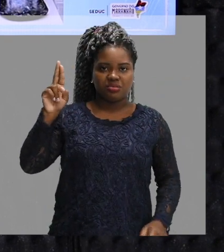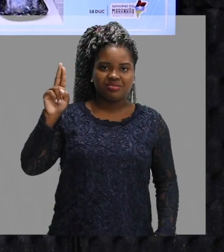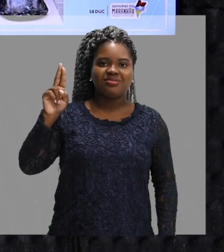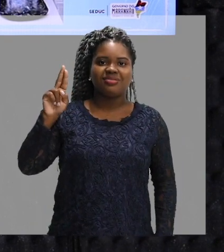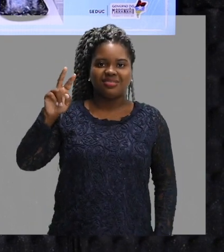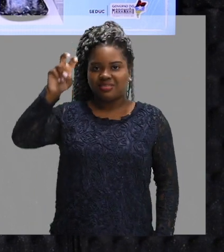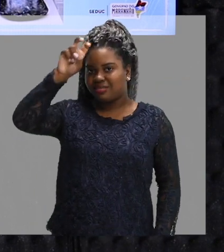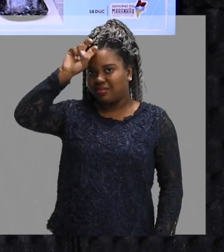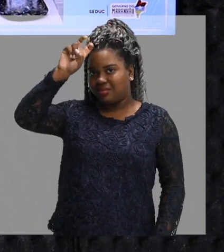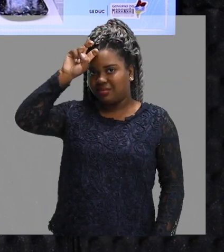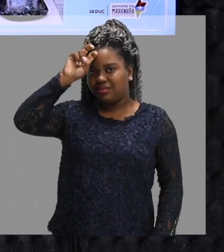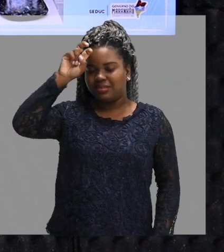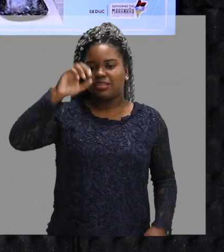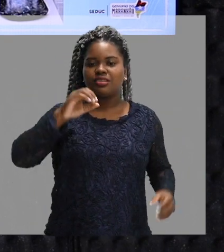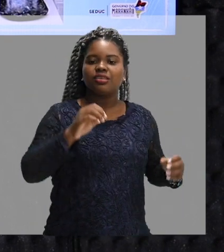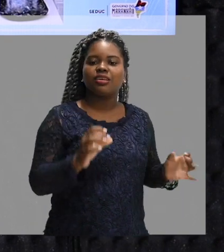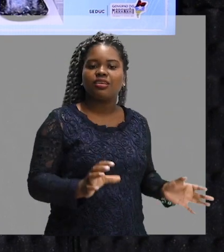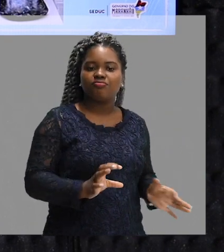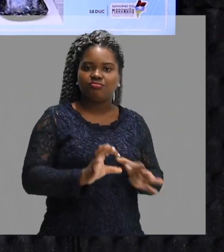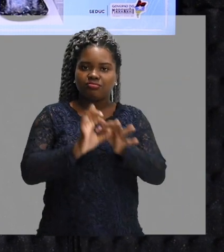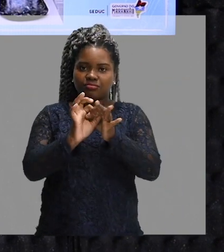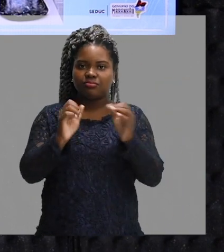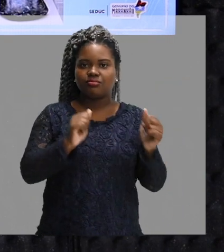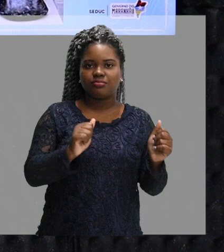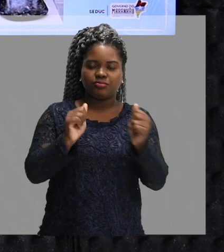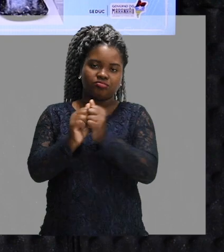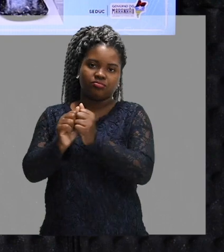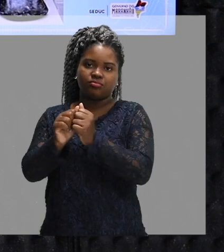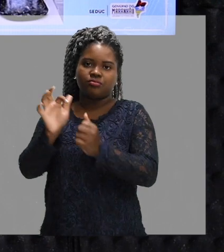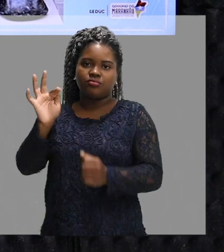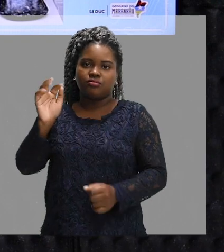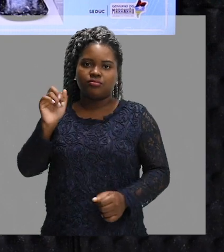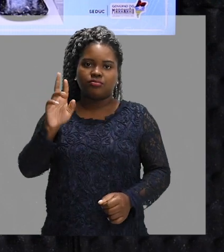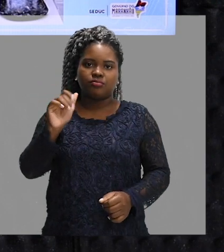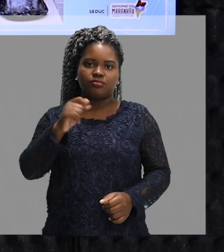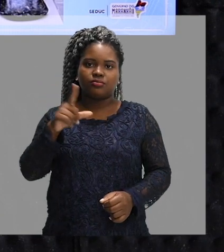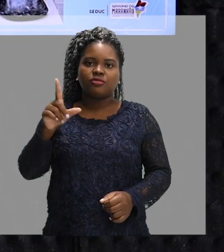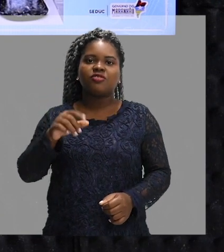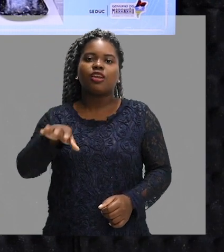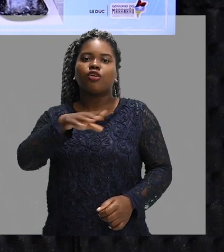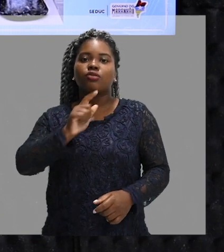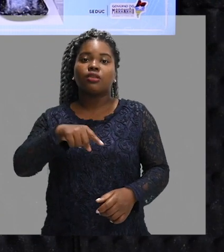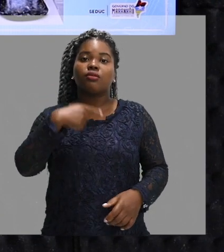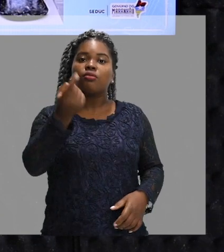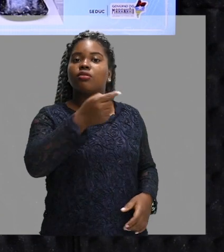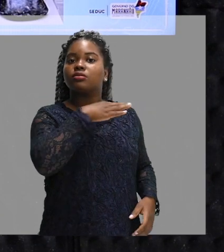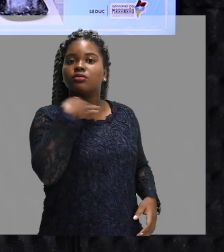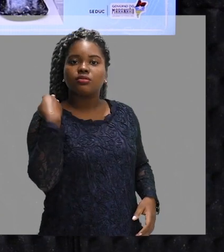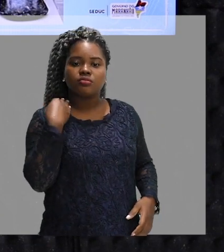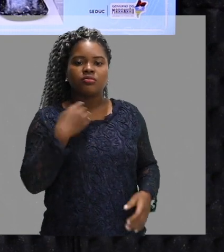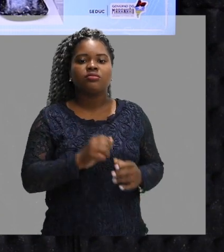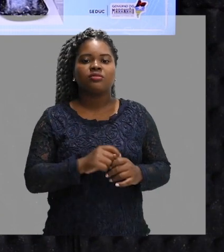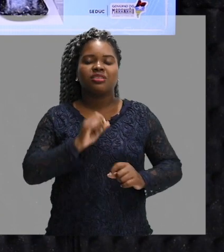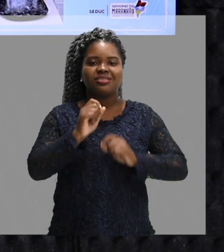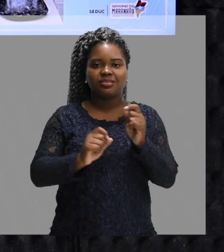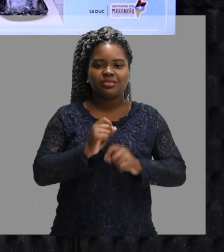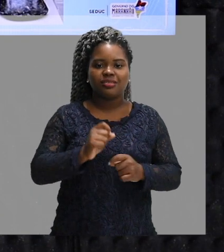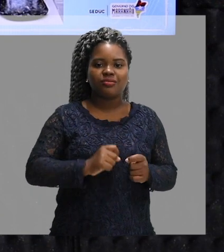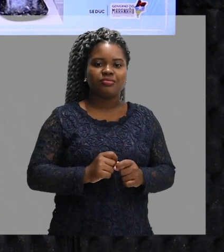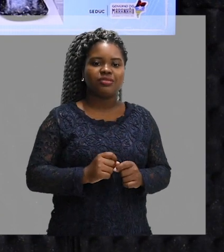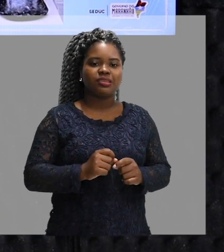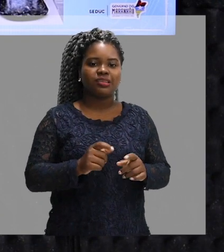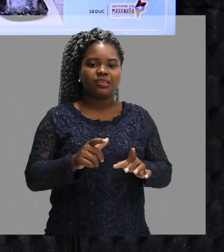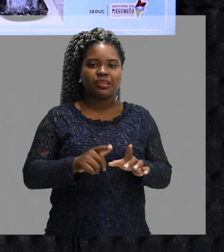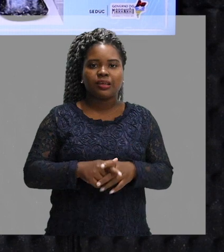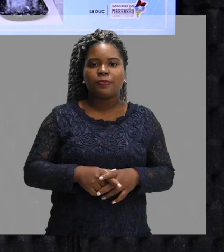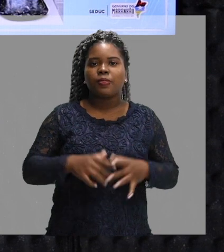religião egípcia, elas iam junto com o faraó no pós-morte para fazer as tarefas indignas, lavar, passar, varrer, assim por diante,